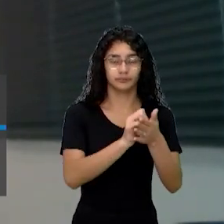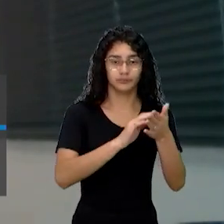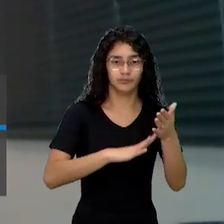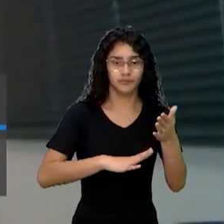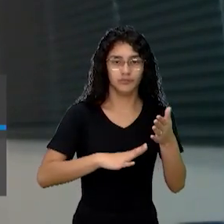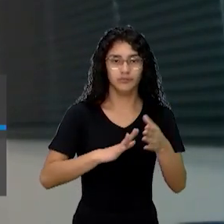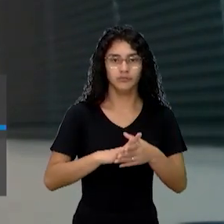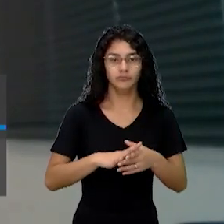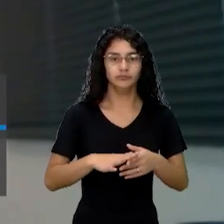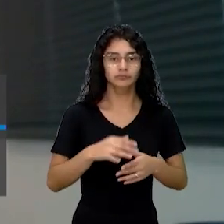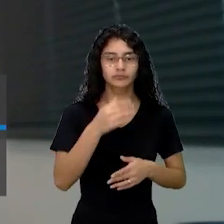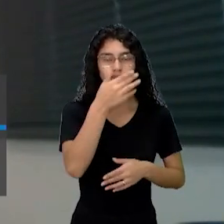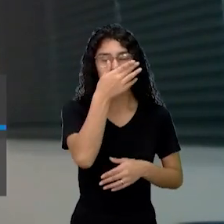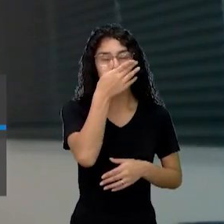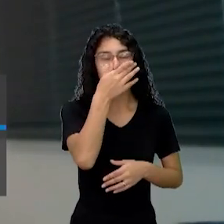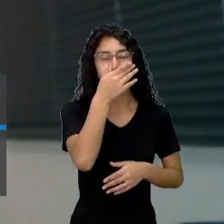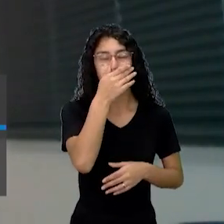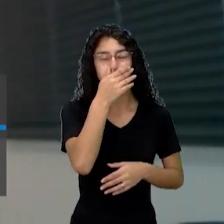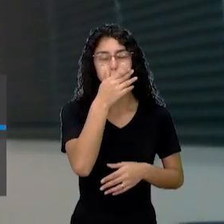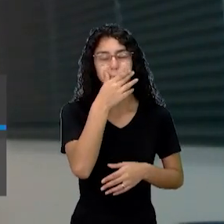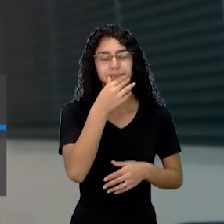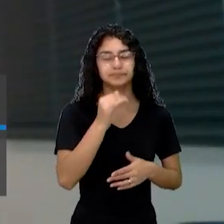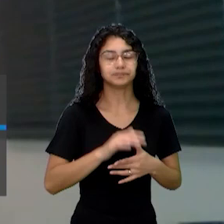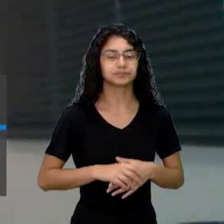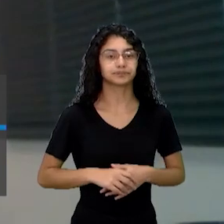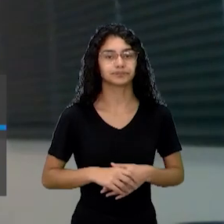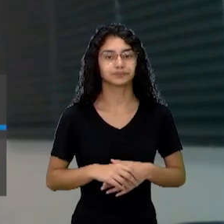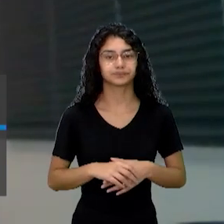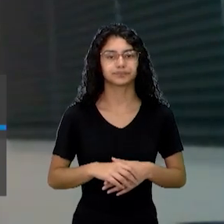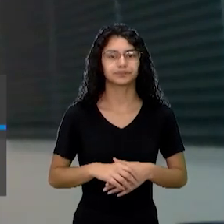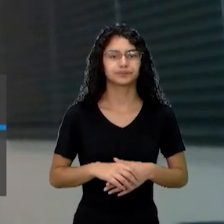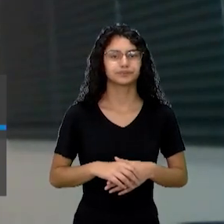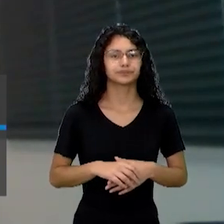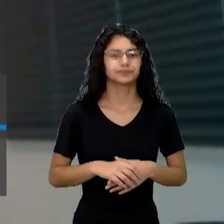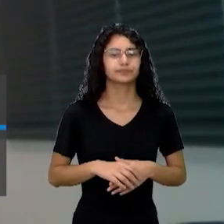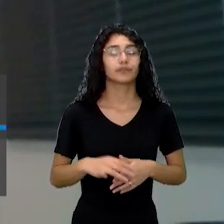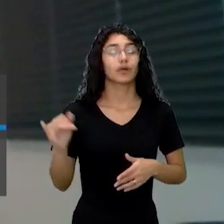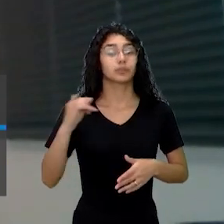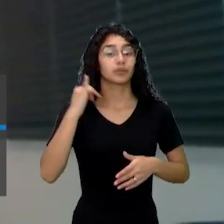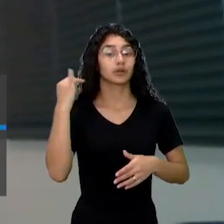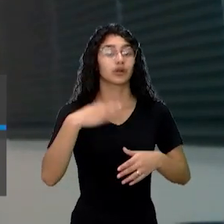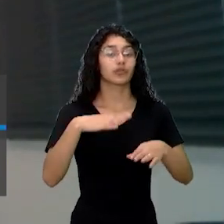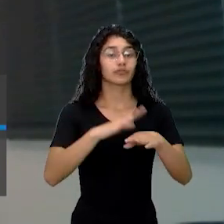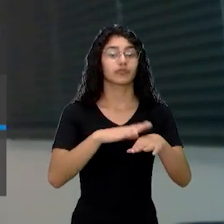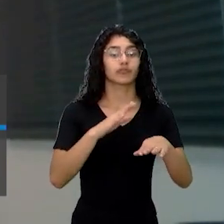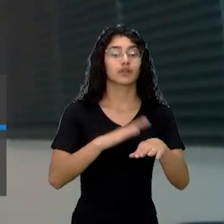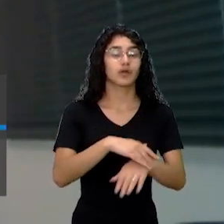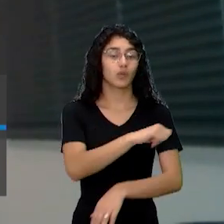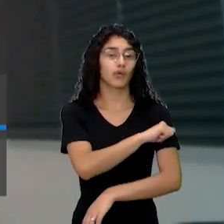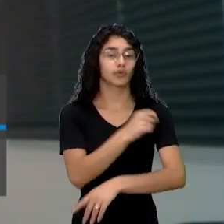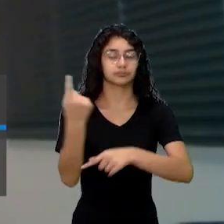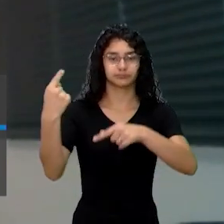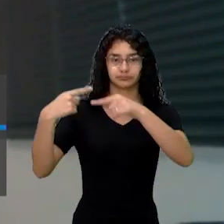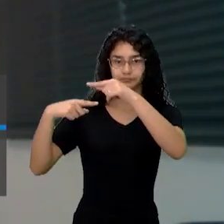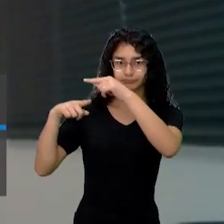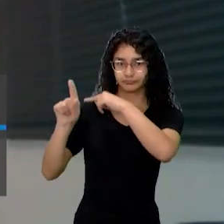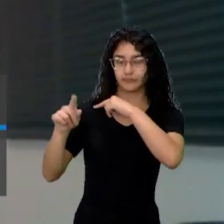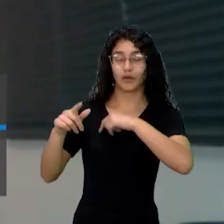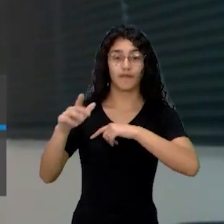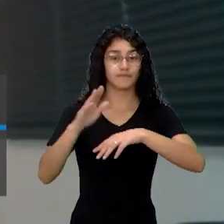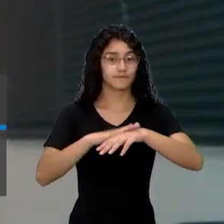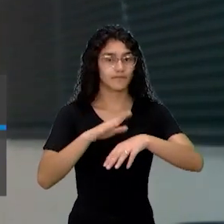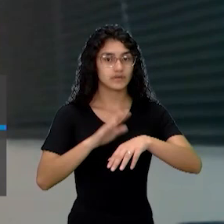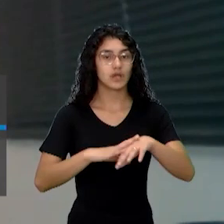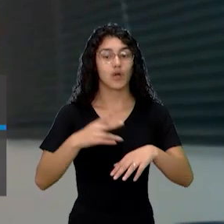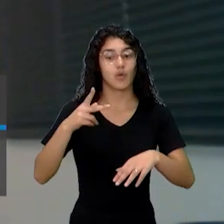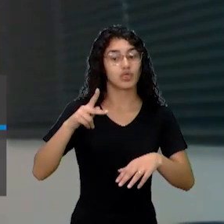a grande chave para conectar esse estudante, para fazer com que ele desenvolva o seu potencial, é trabalhar com os interesses dele,